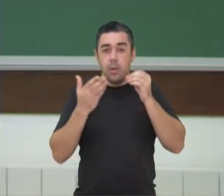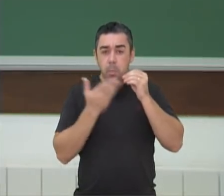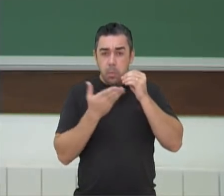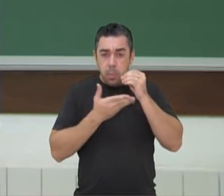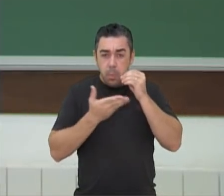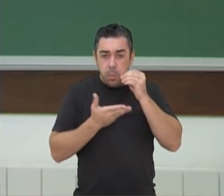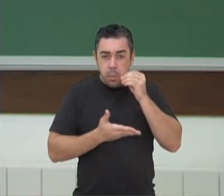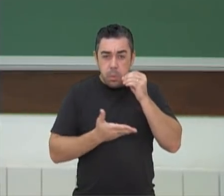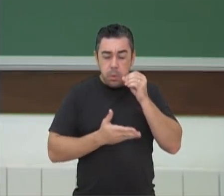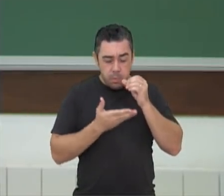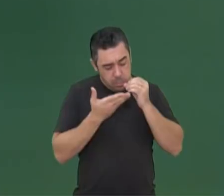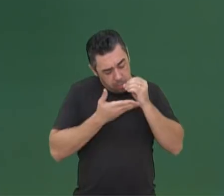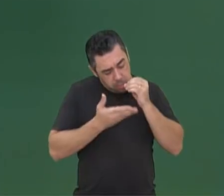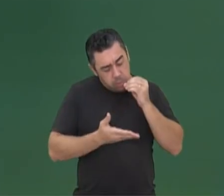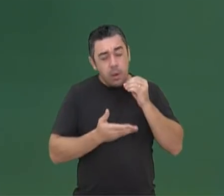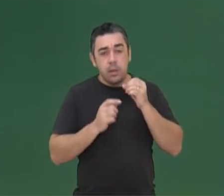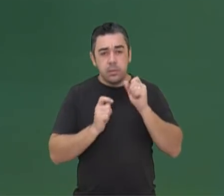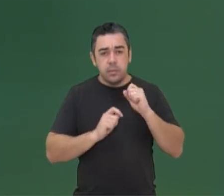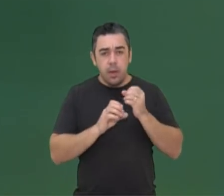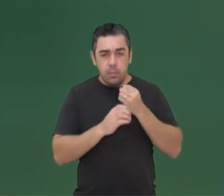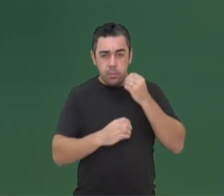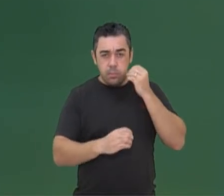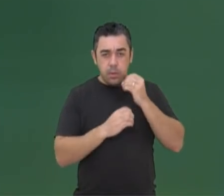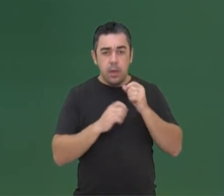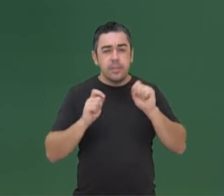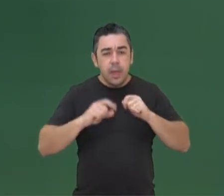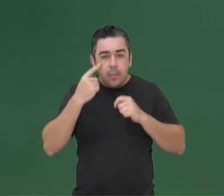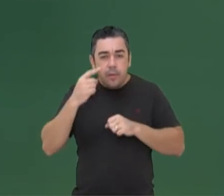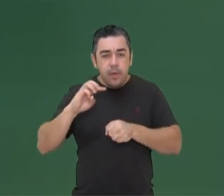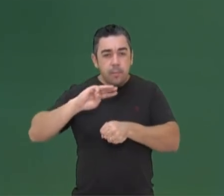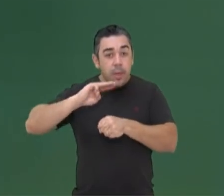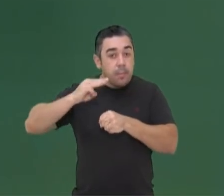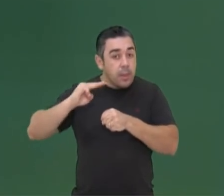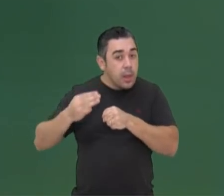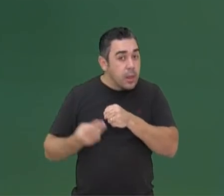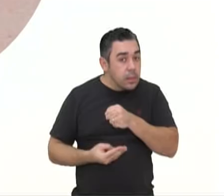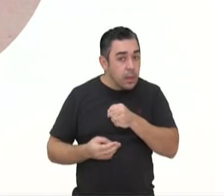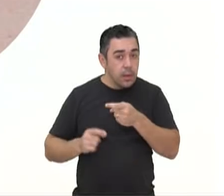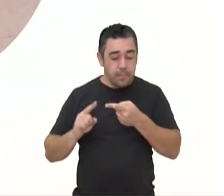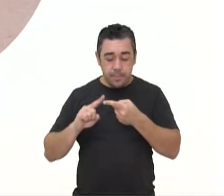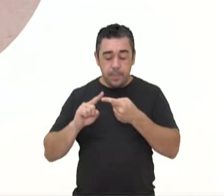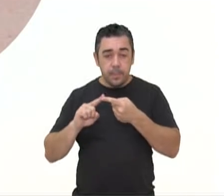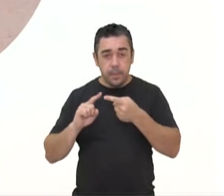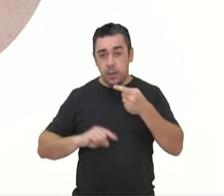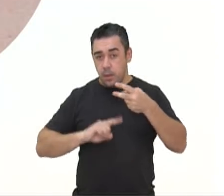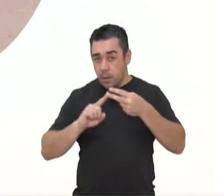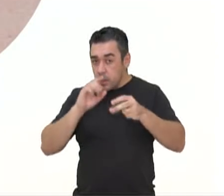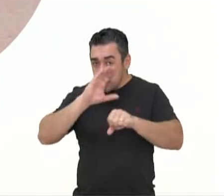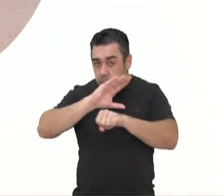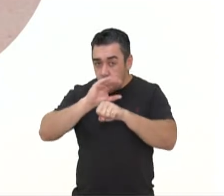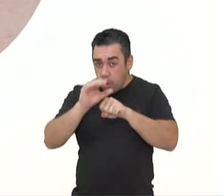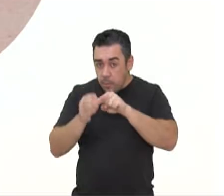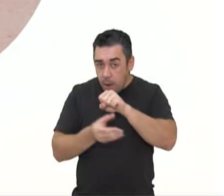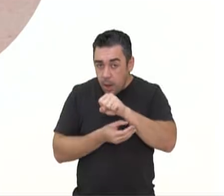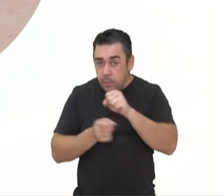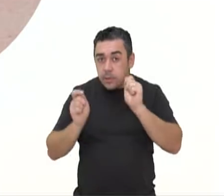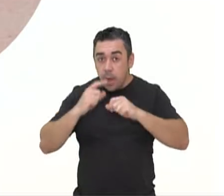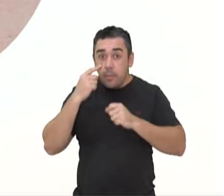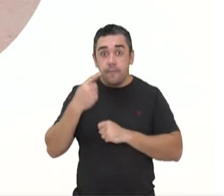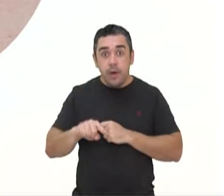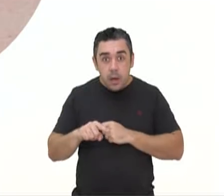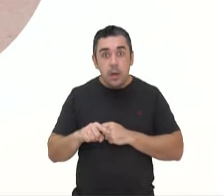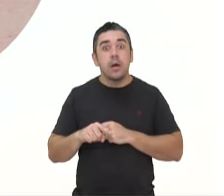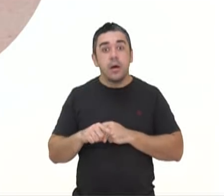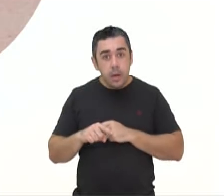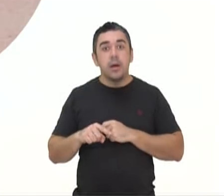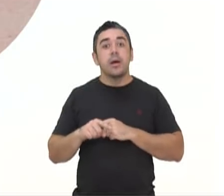ampliação e você consegue visualizar o quê? Membrana plasmática, citoplasma, você consegue observar as partes que